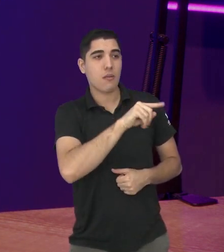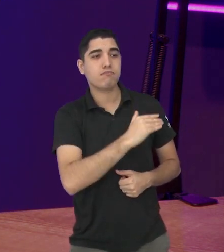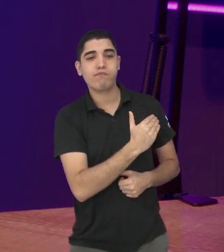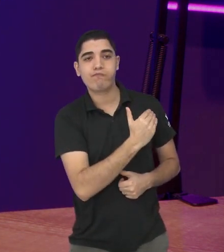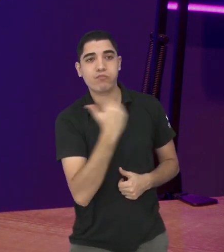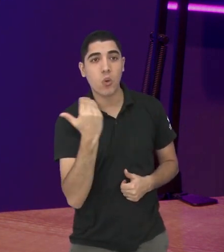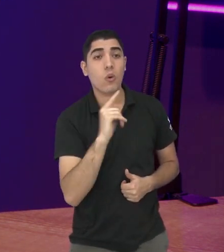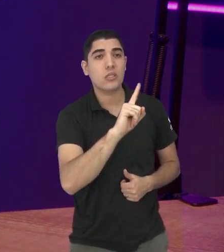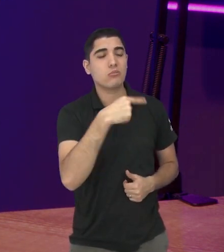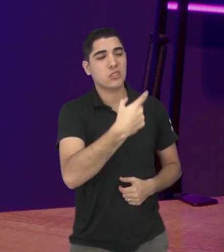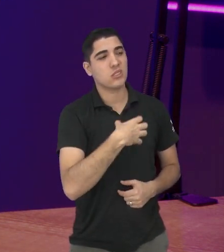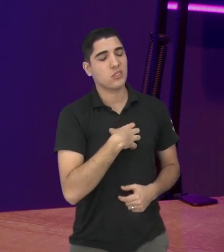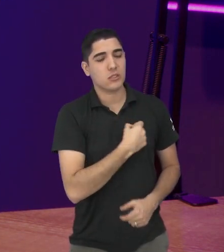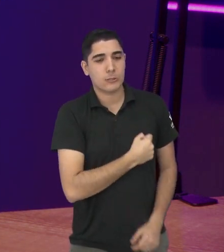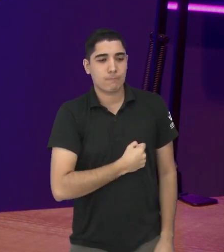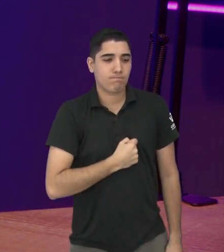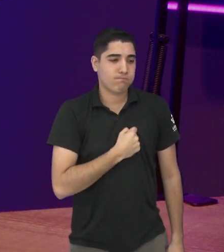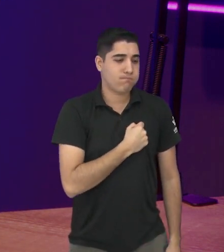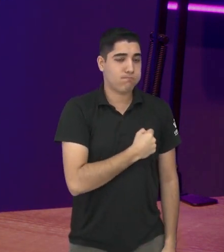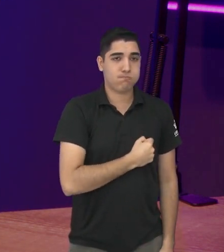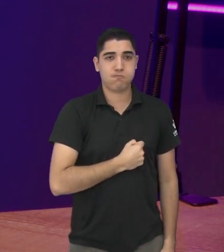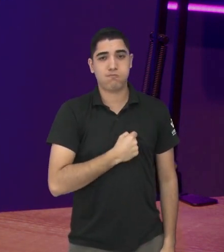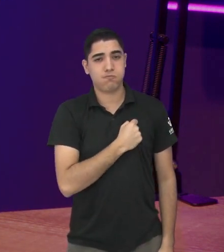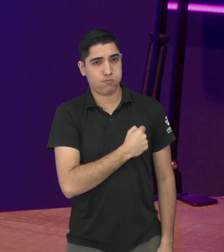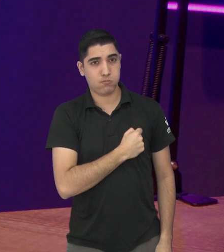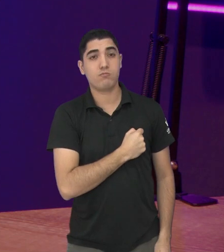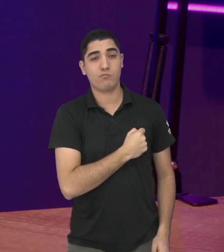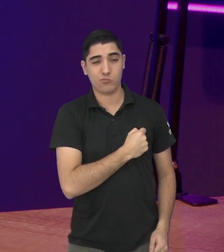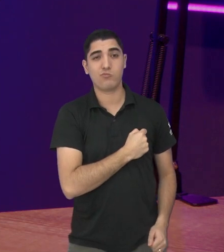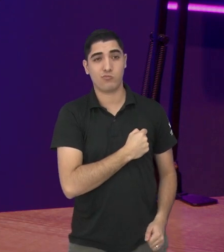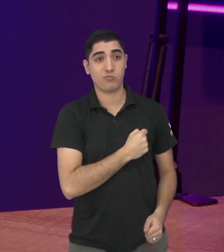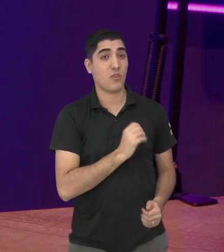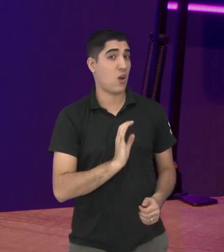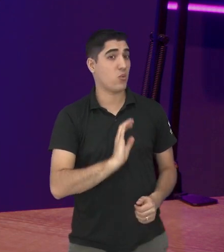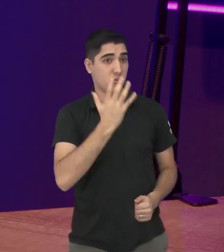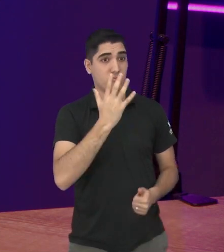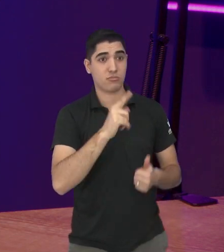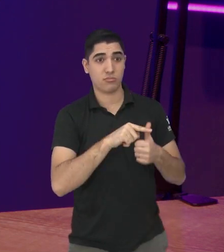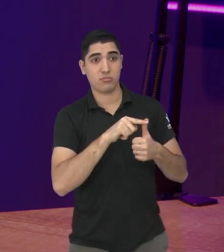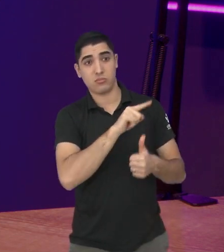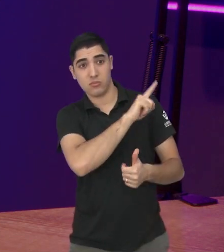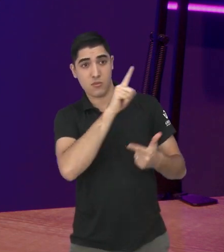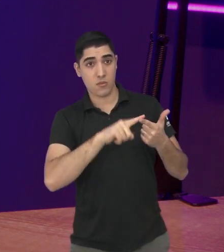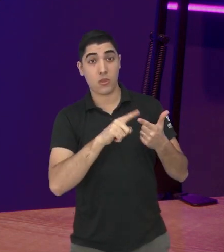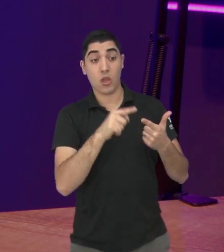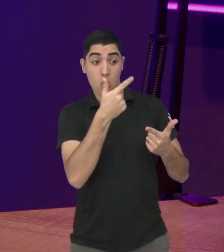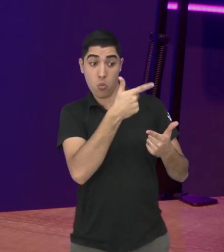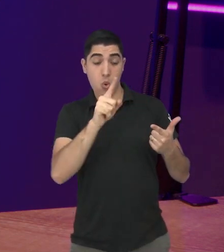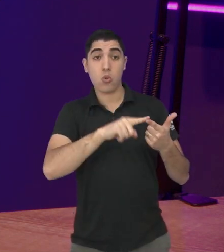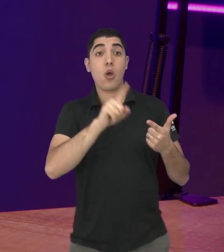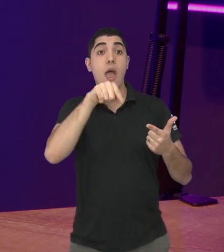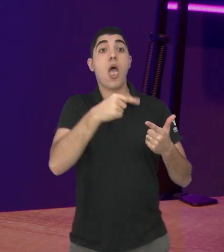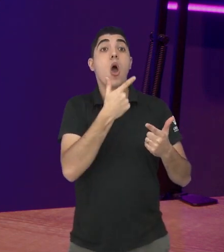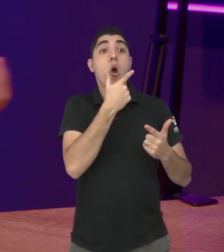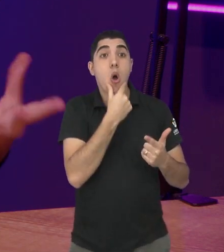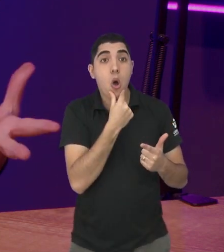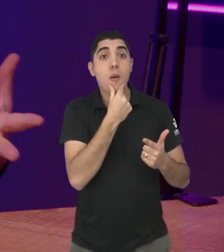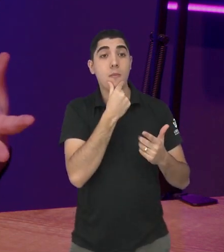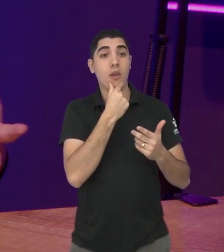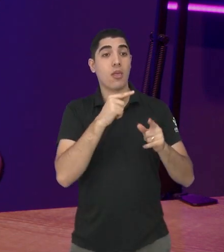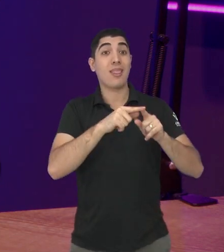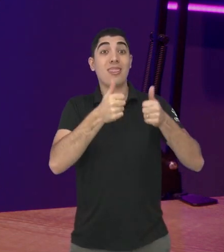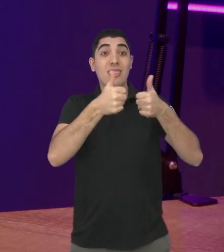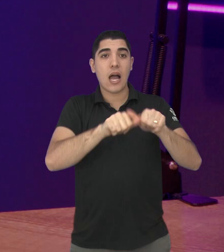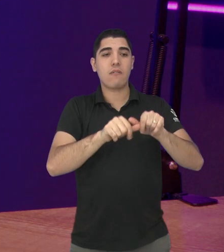em Her, a gente tem uma pessoa que tá num processo de divórcio. Então, são pessoas muito